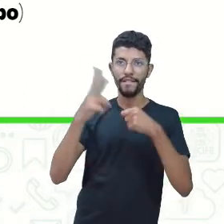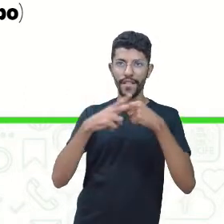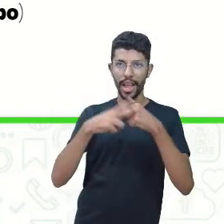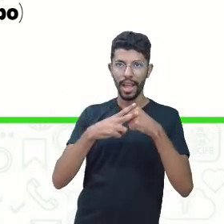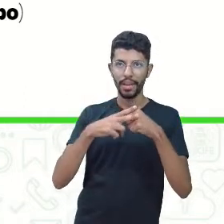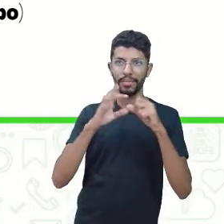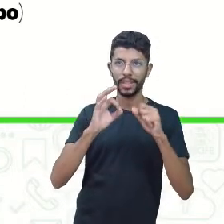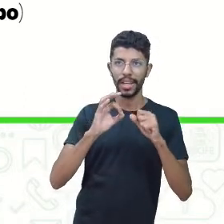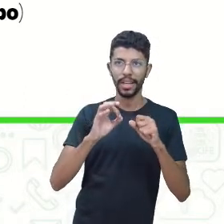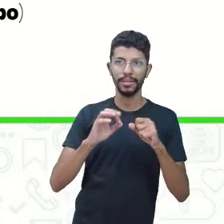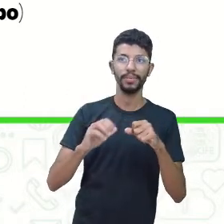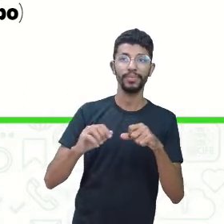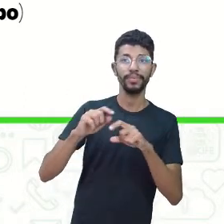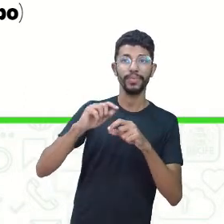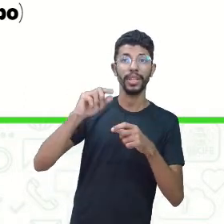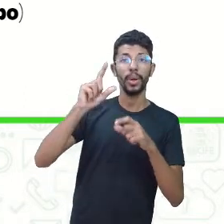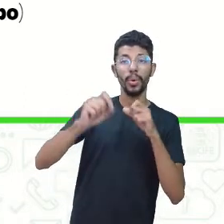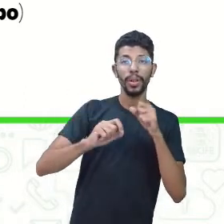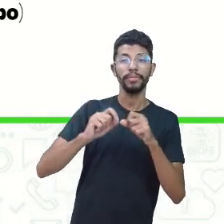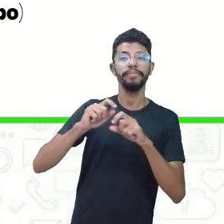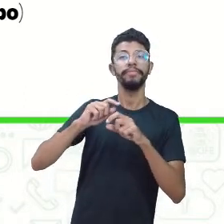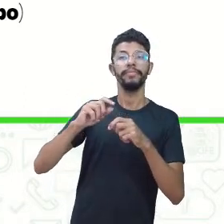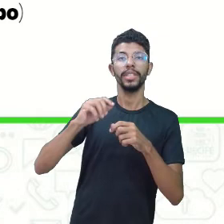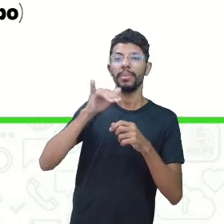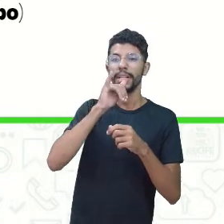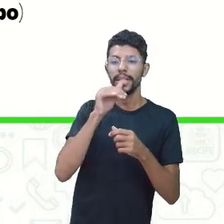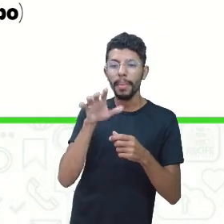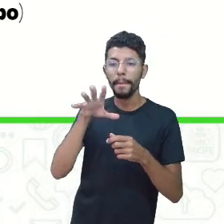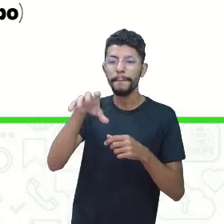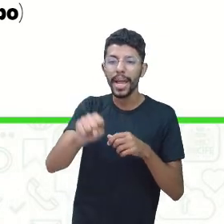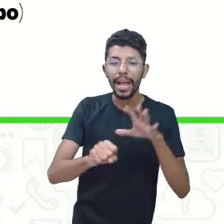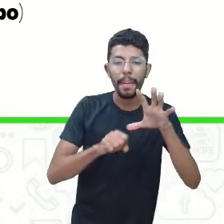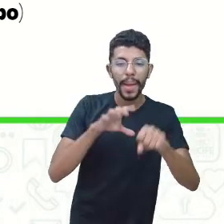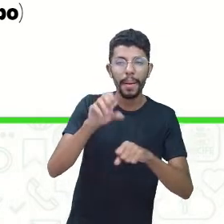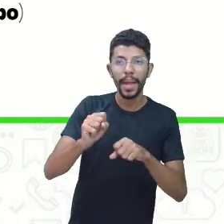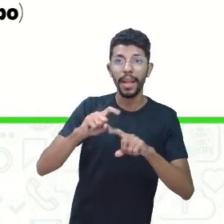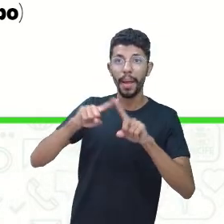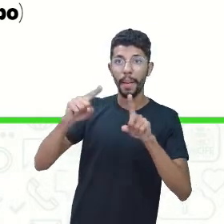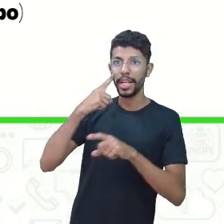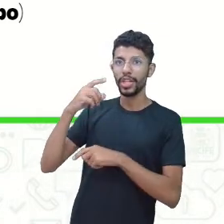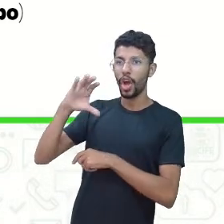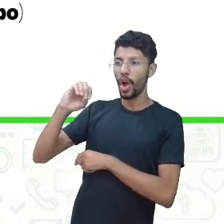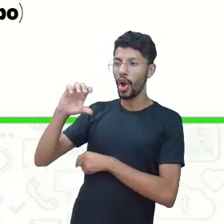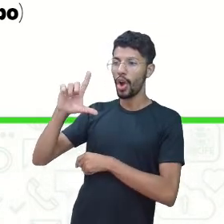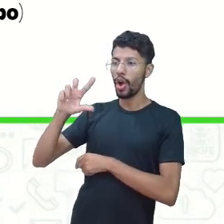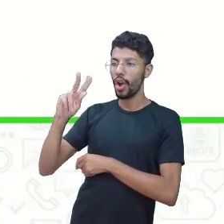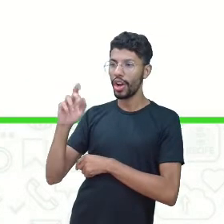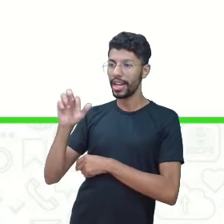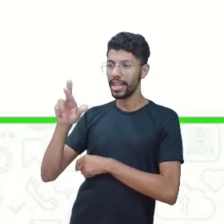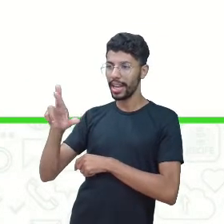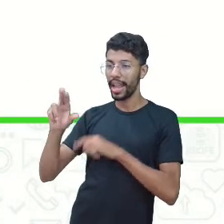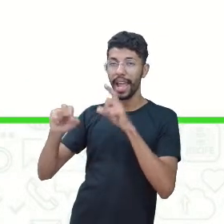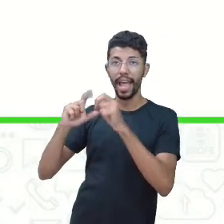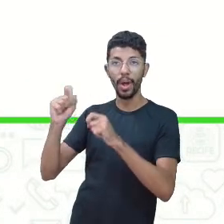E colher, substantivo, né? Utensílio que serve para a gente tomar sopa, colher.